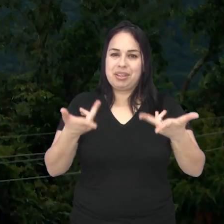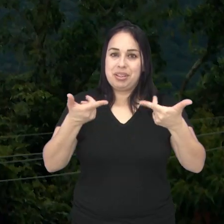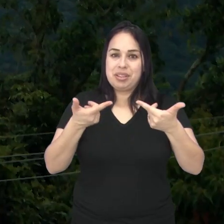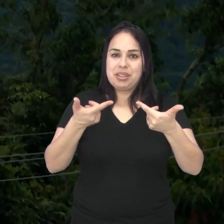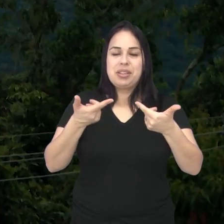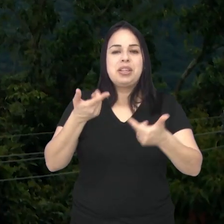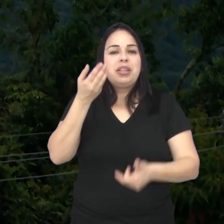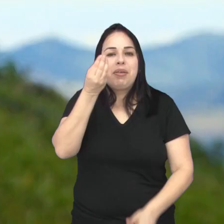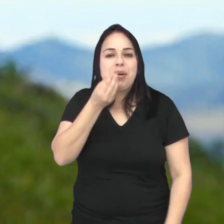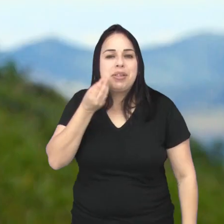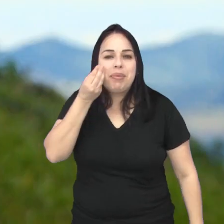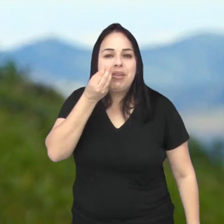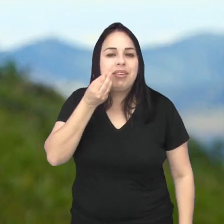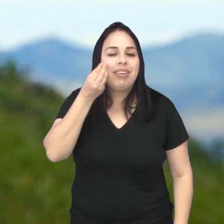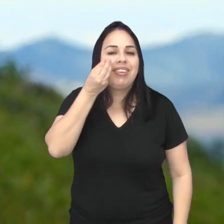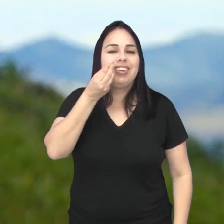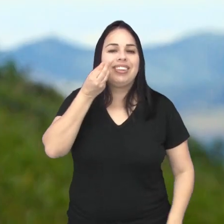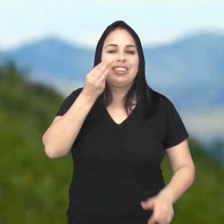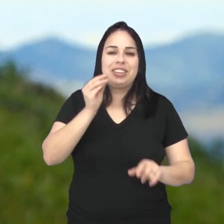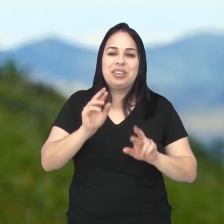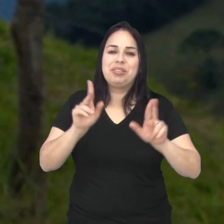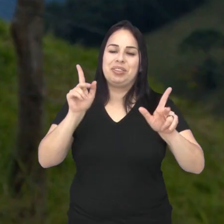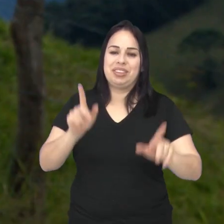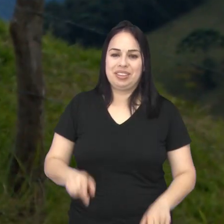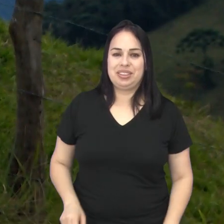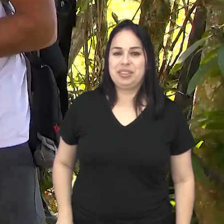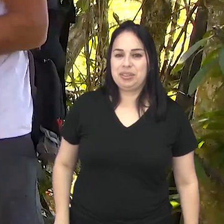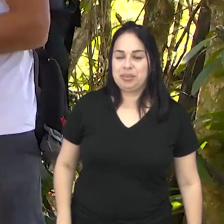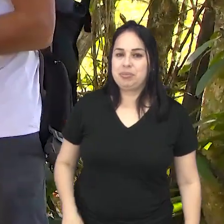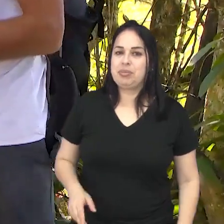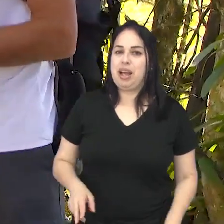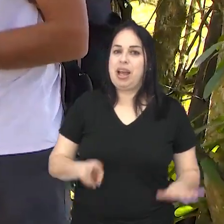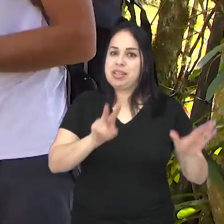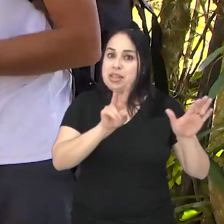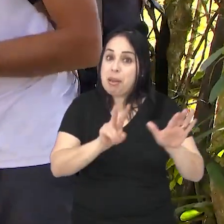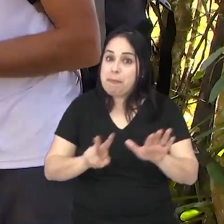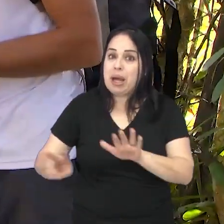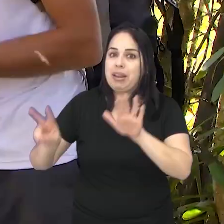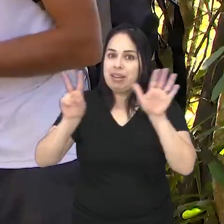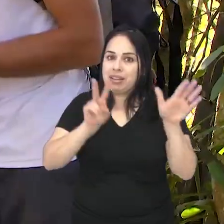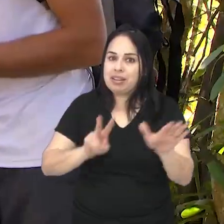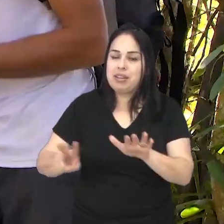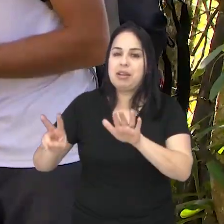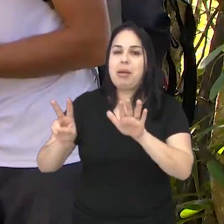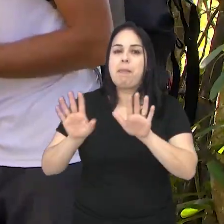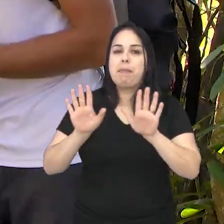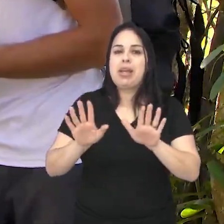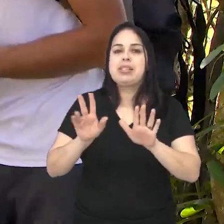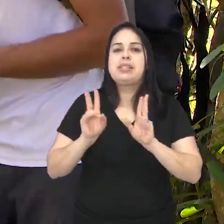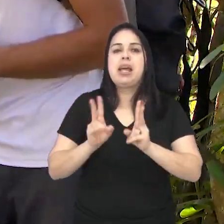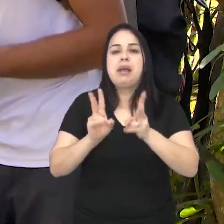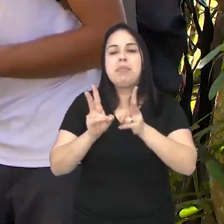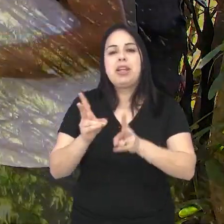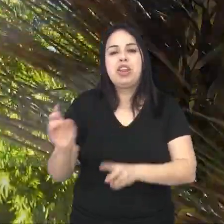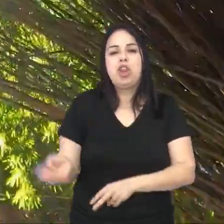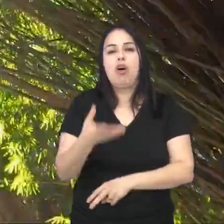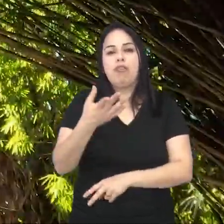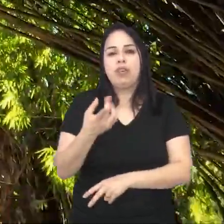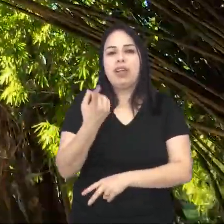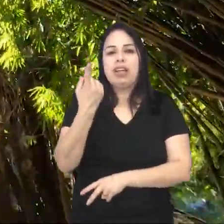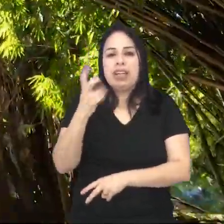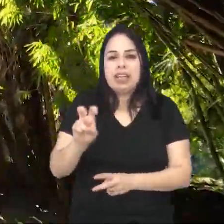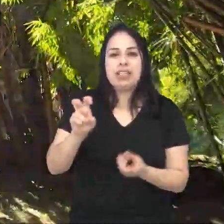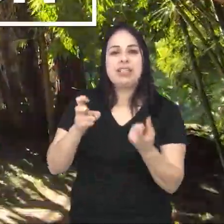e opções para vivenciar a nossa cidade sob um novo olhar. O programa é semanal, mas com estreias a cada 15 dias.